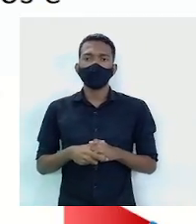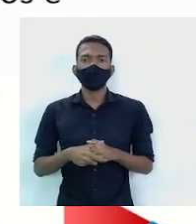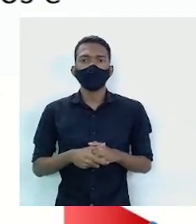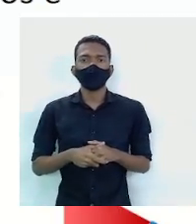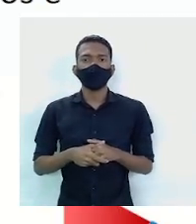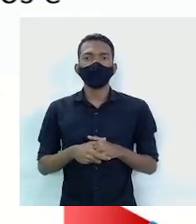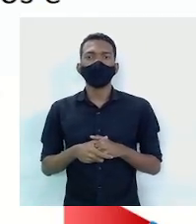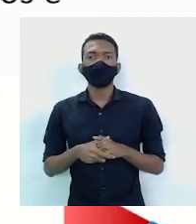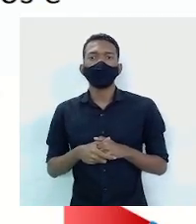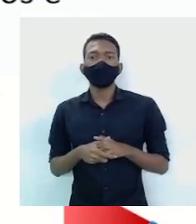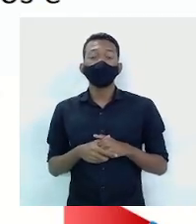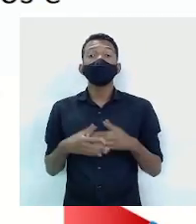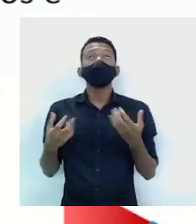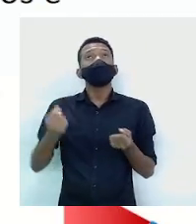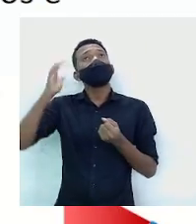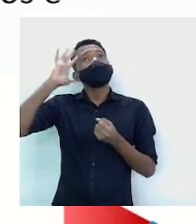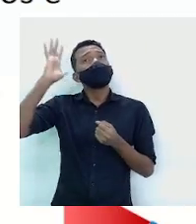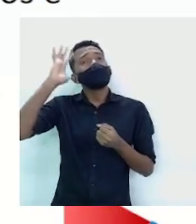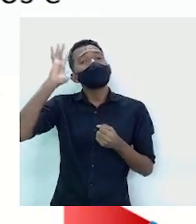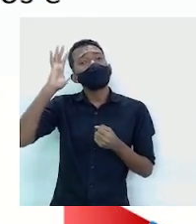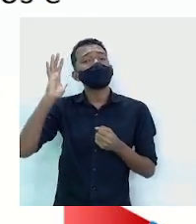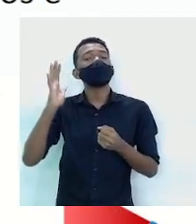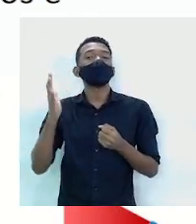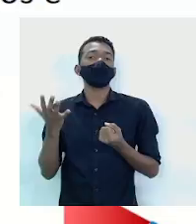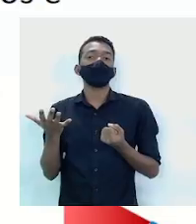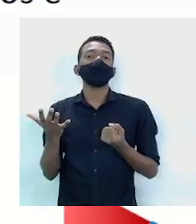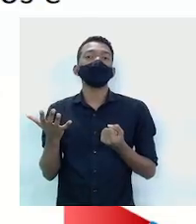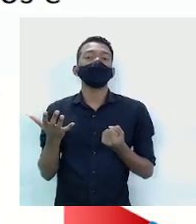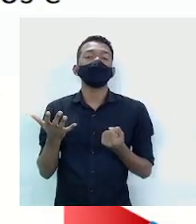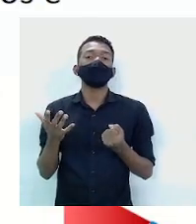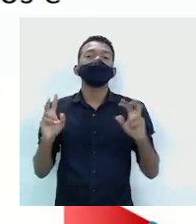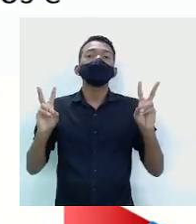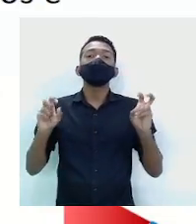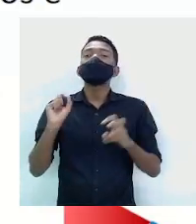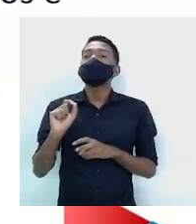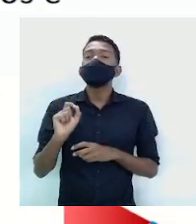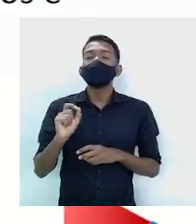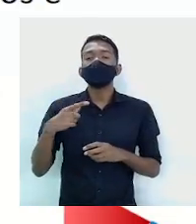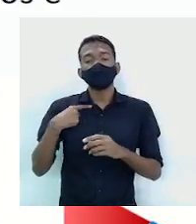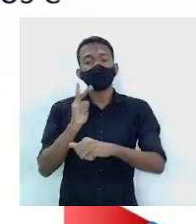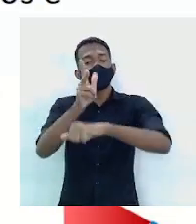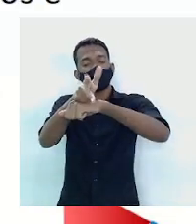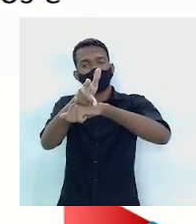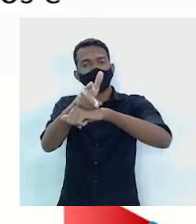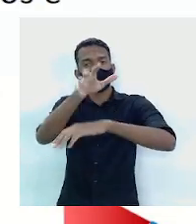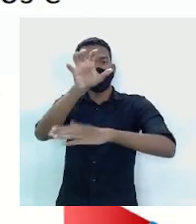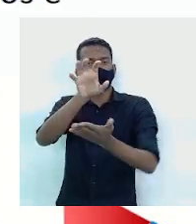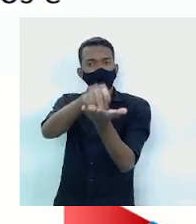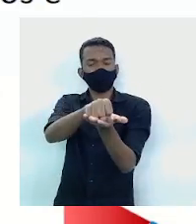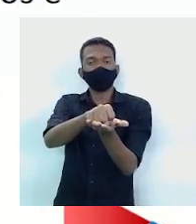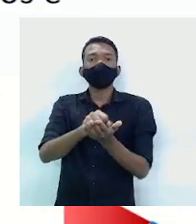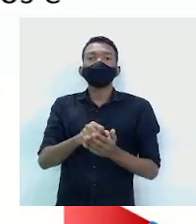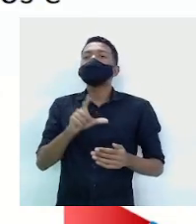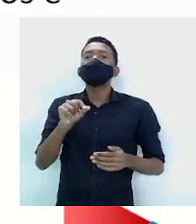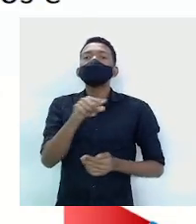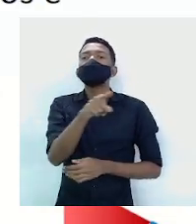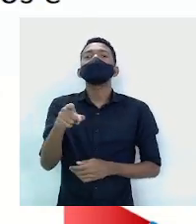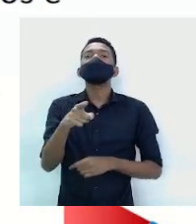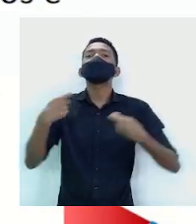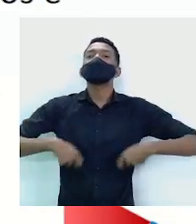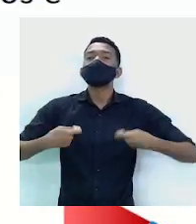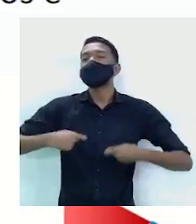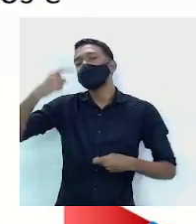vão fazer essa atividade, vão fazer essa ação da gravação de um vídeo. Então, o que é que você deve pensar antes